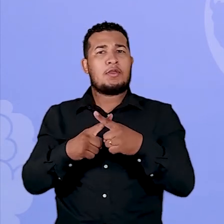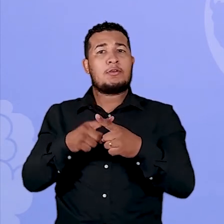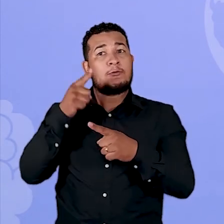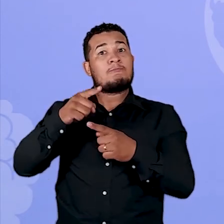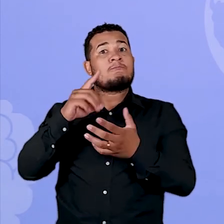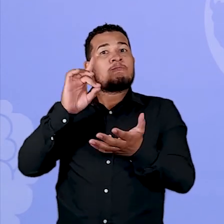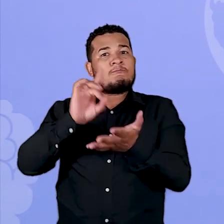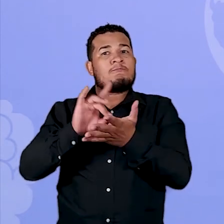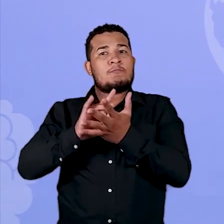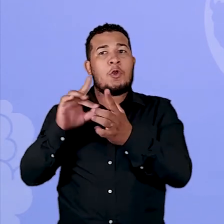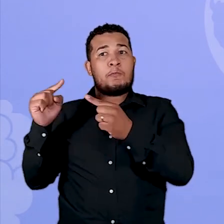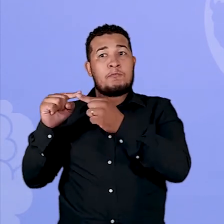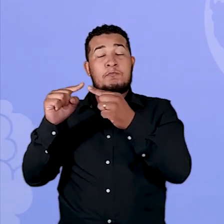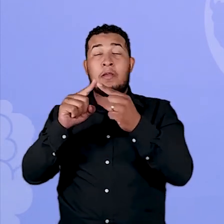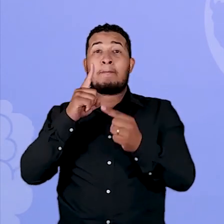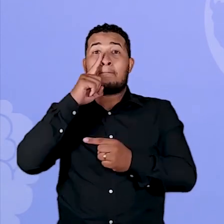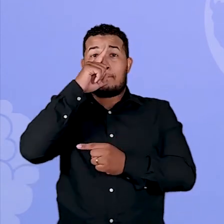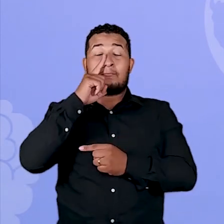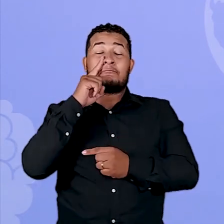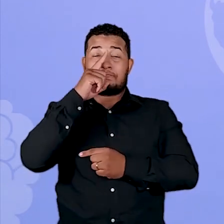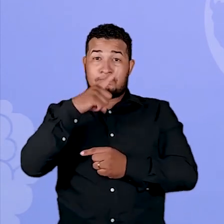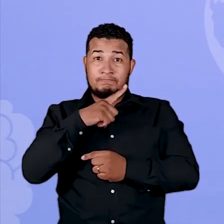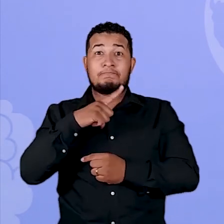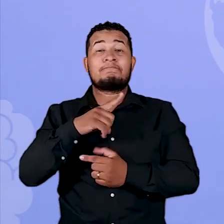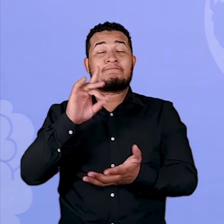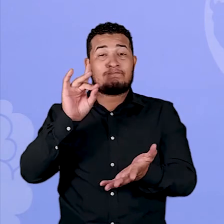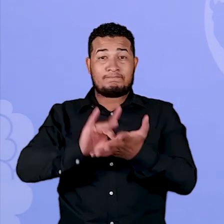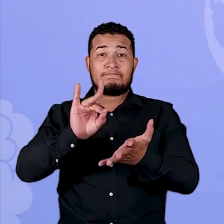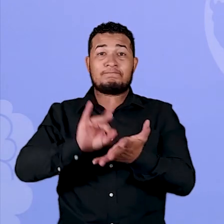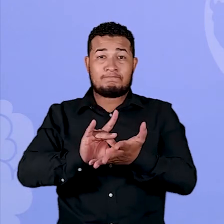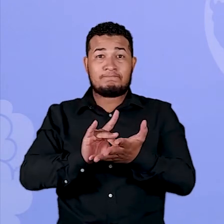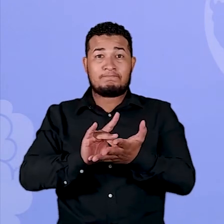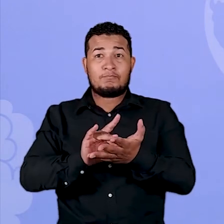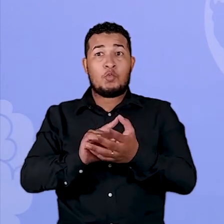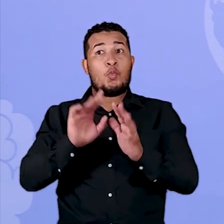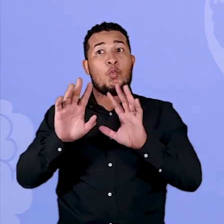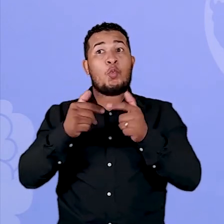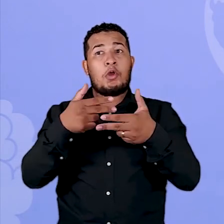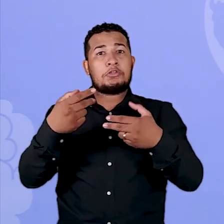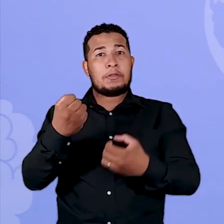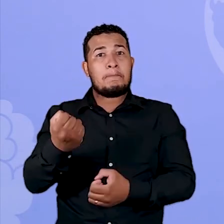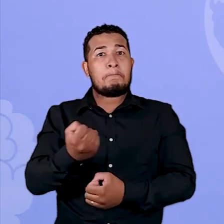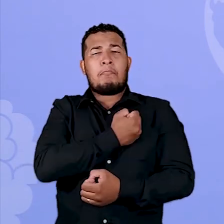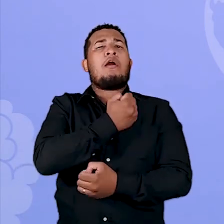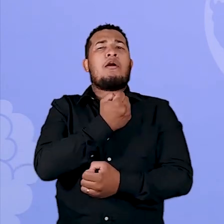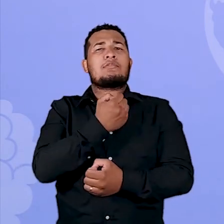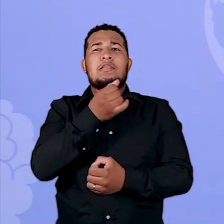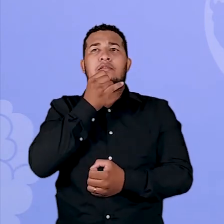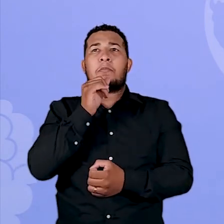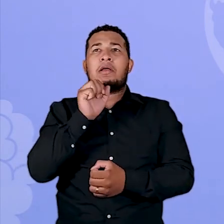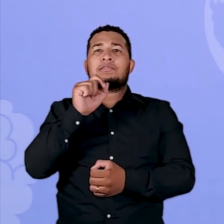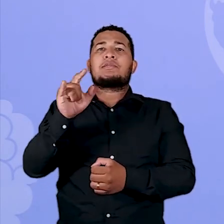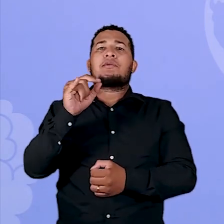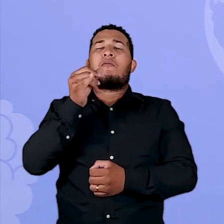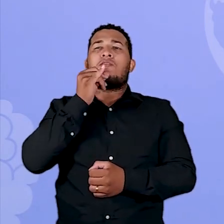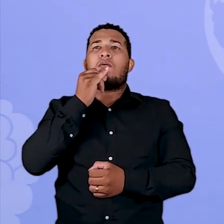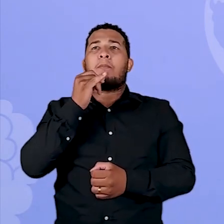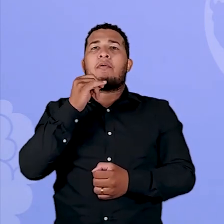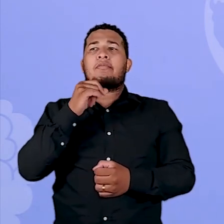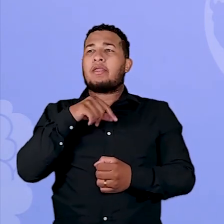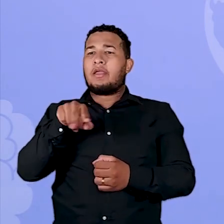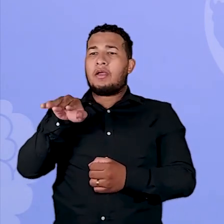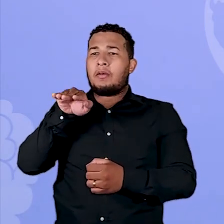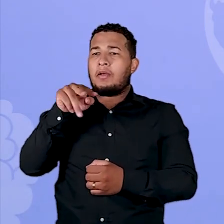muito perigosa mesmo. O que nos mata no dia, se eu encostar a mão numa tomada, por